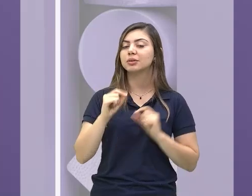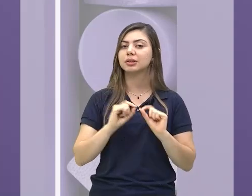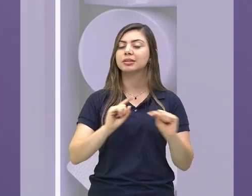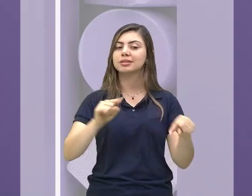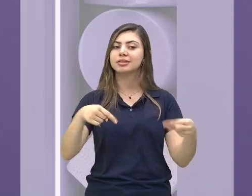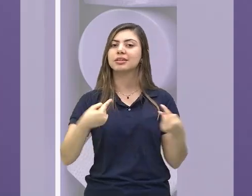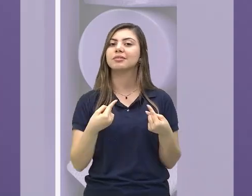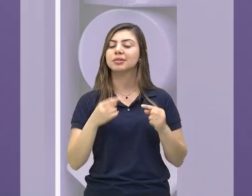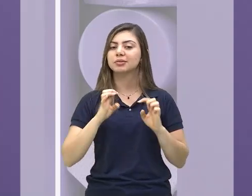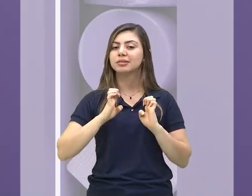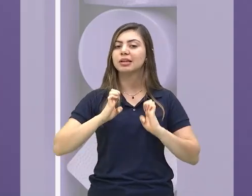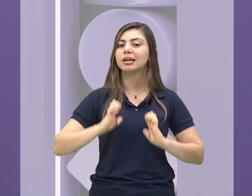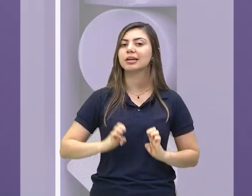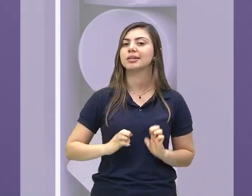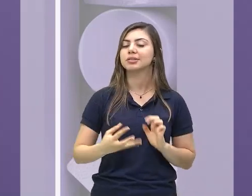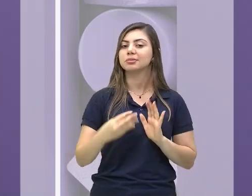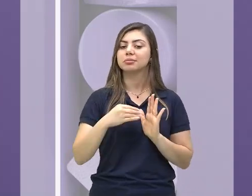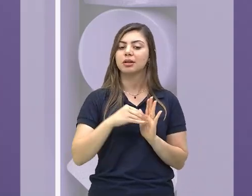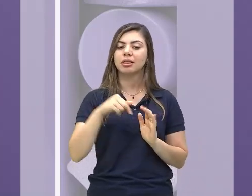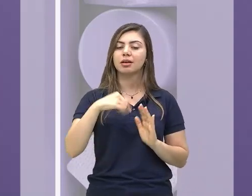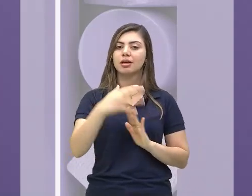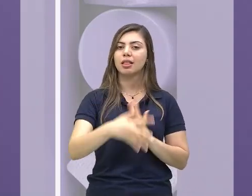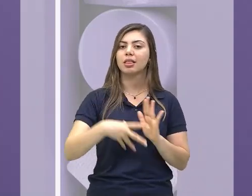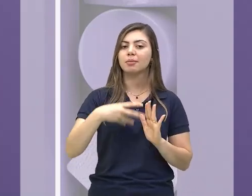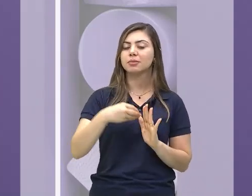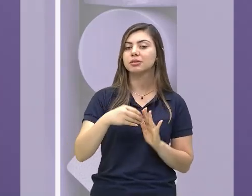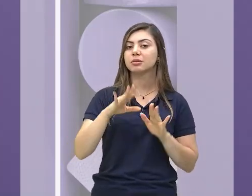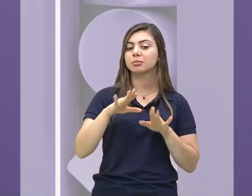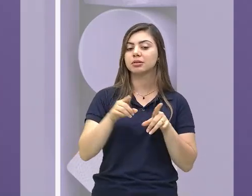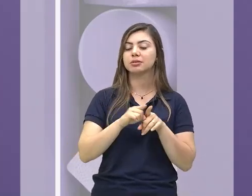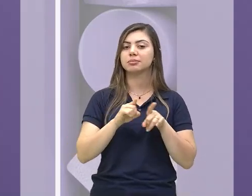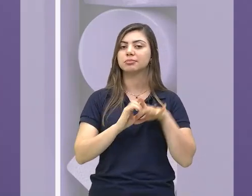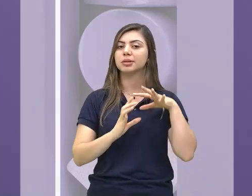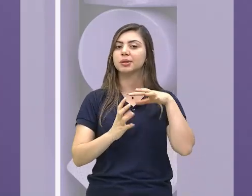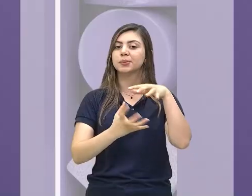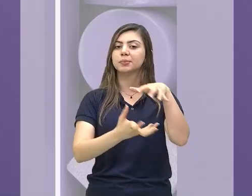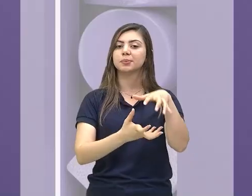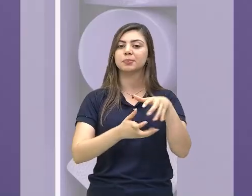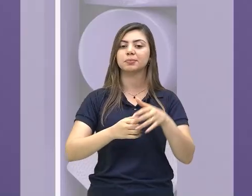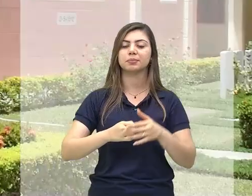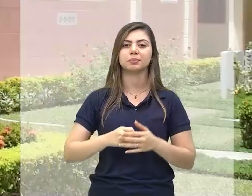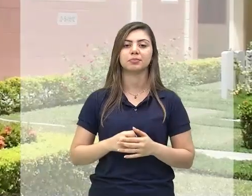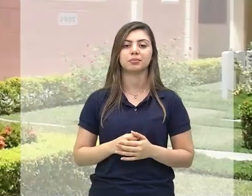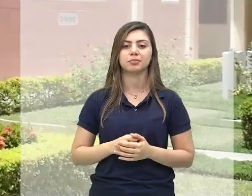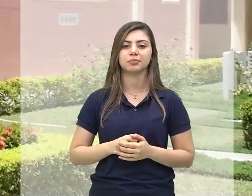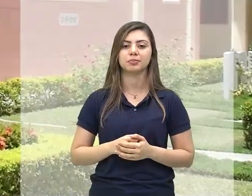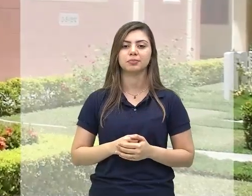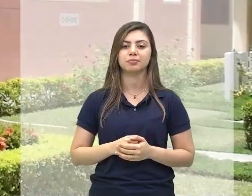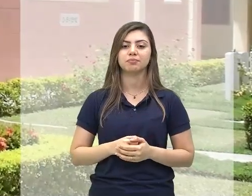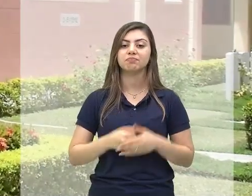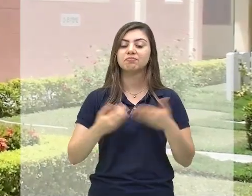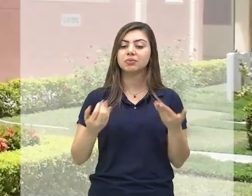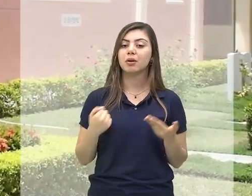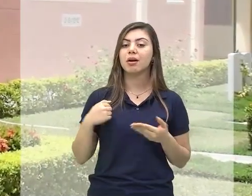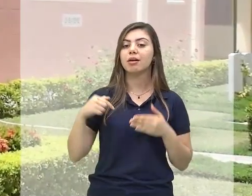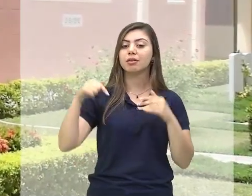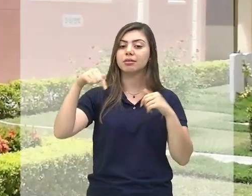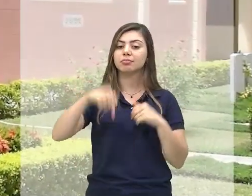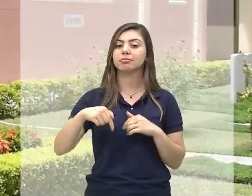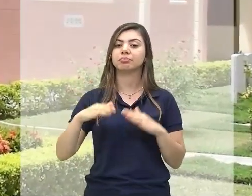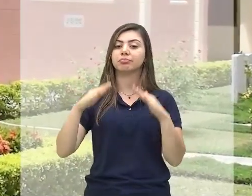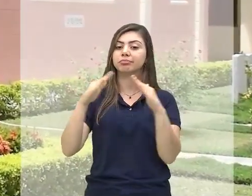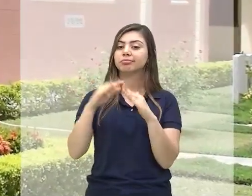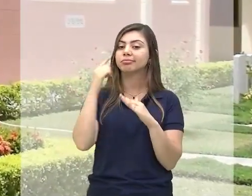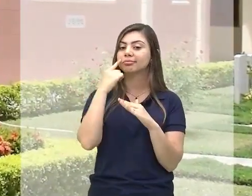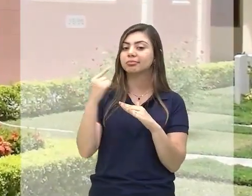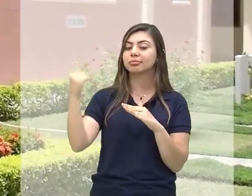desafios éticos, tanto na Amazônia quanto no mundo, diante das comunidades religiosas. Aqui na Catedral Anglicana, no